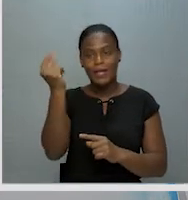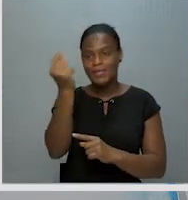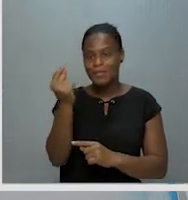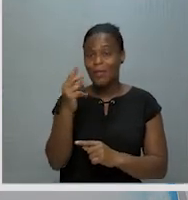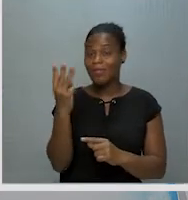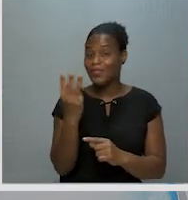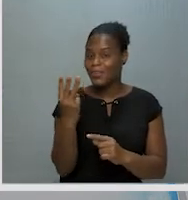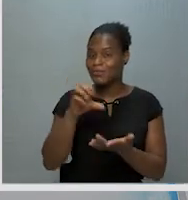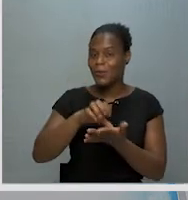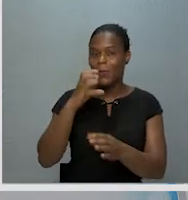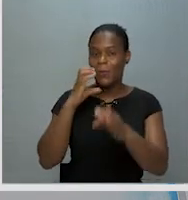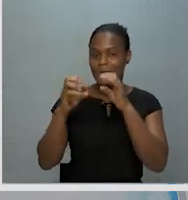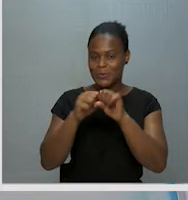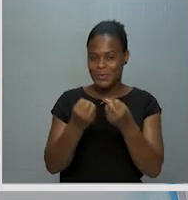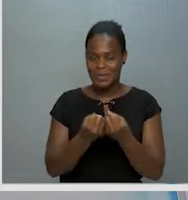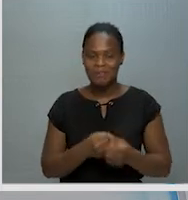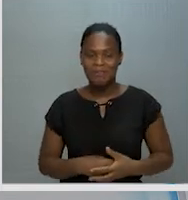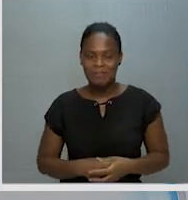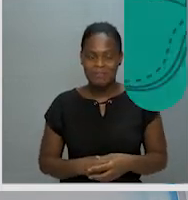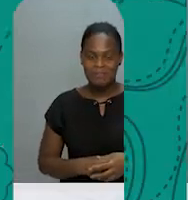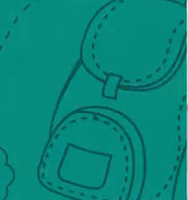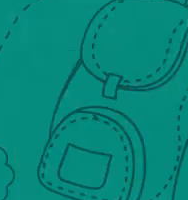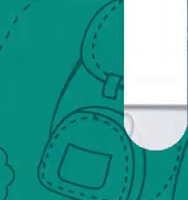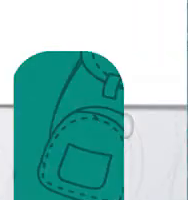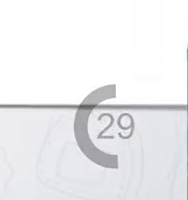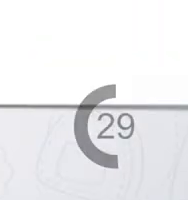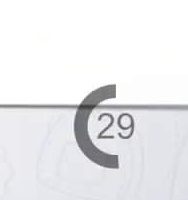desenhar 3 meios de comunicação social.